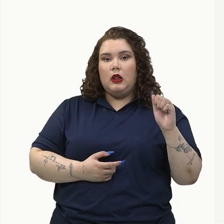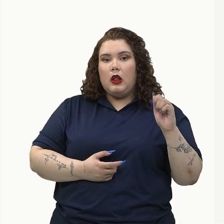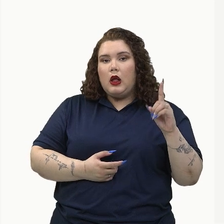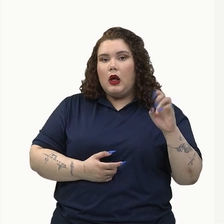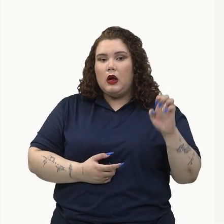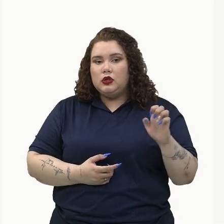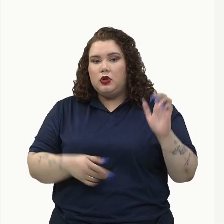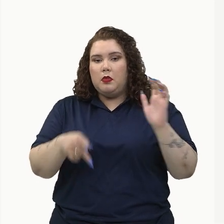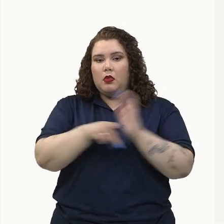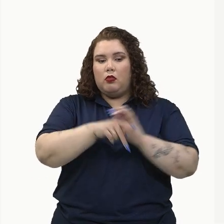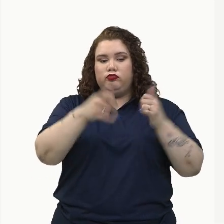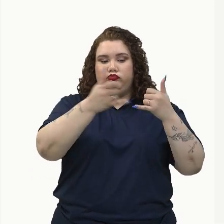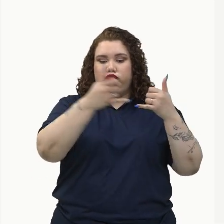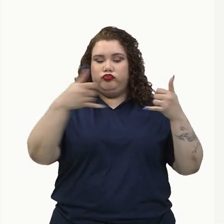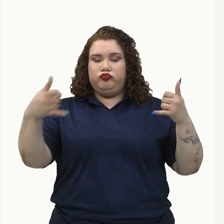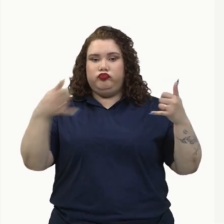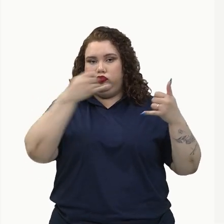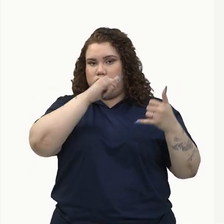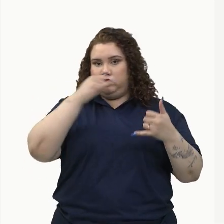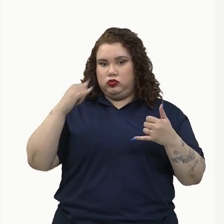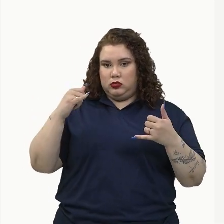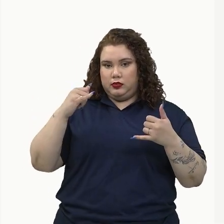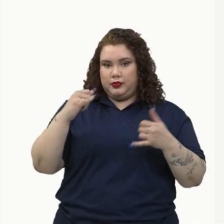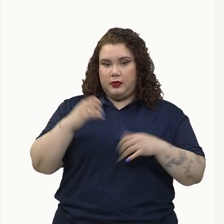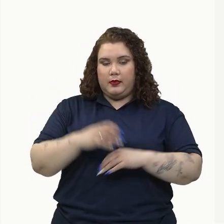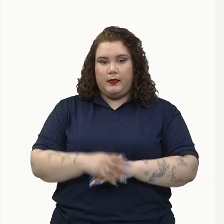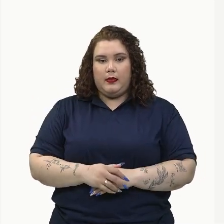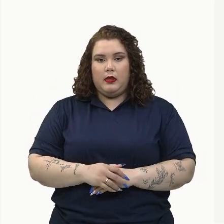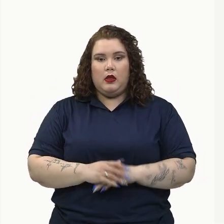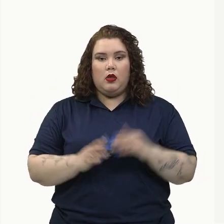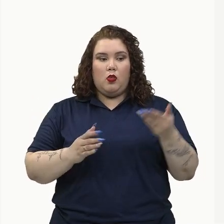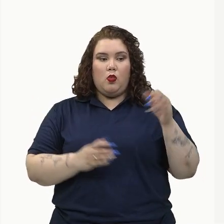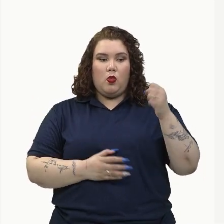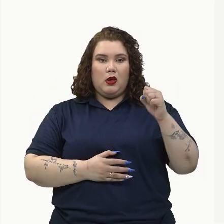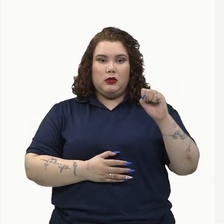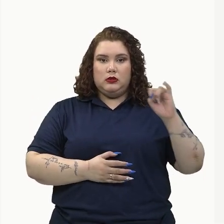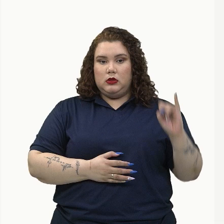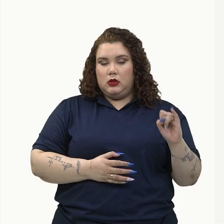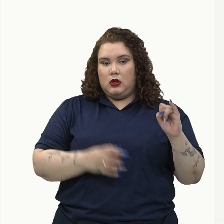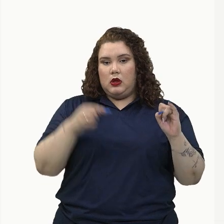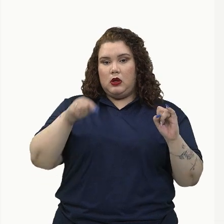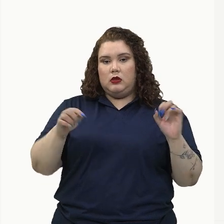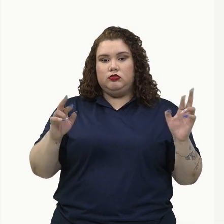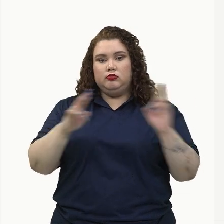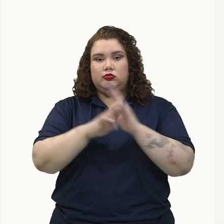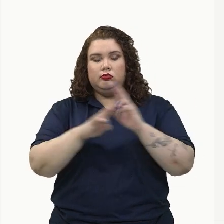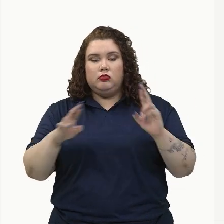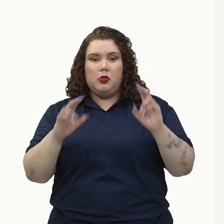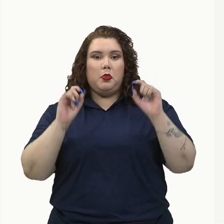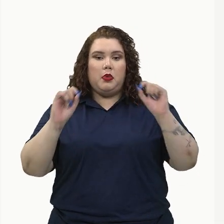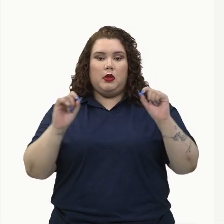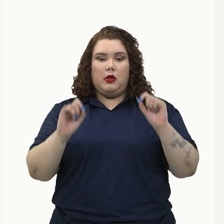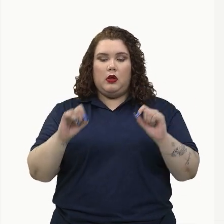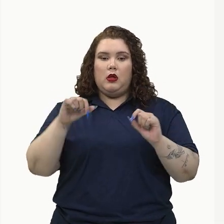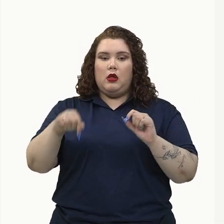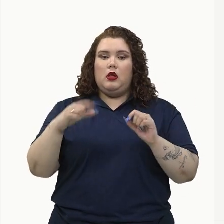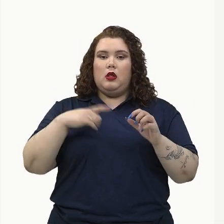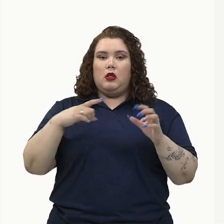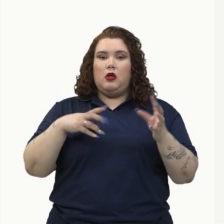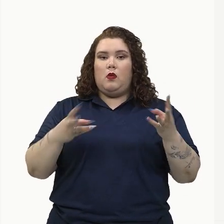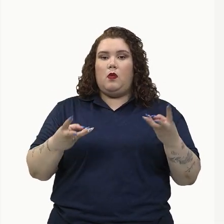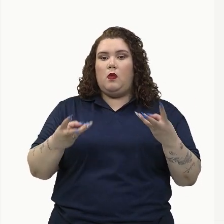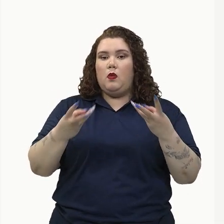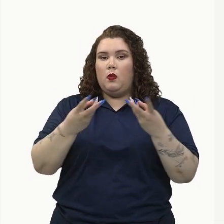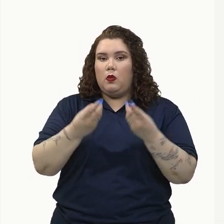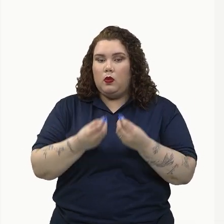I. Tá? E no Sistema Internacional de Unidade, a corrente elétrica, a intensidade da